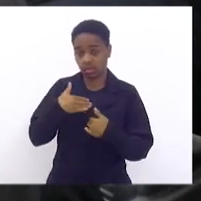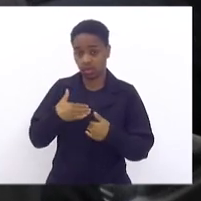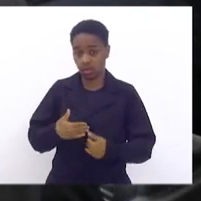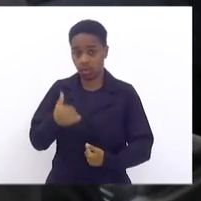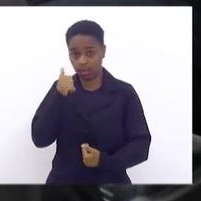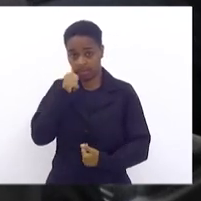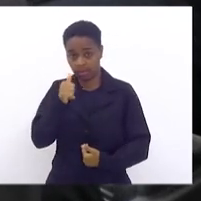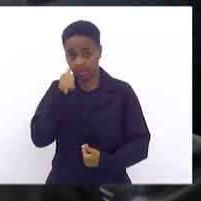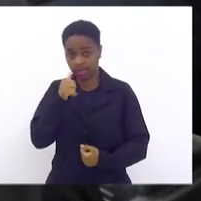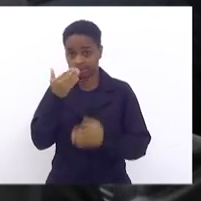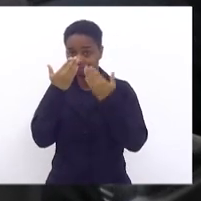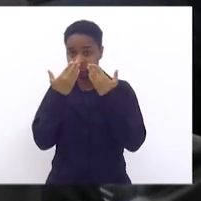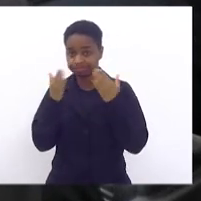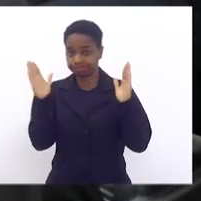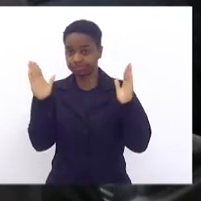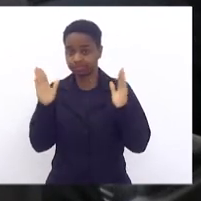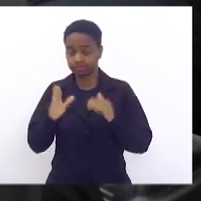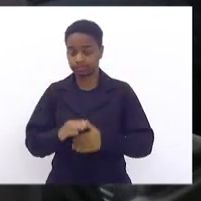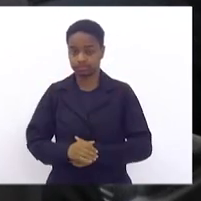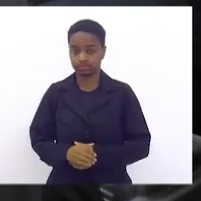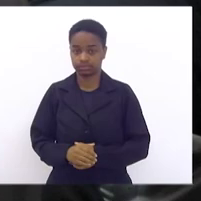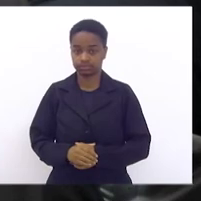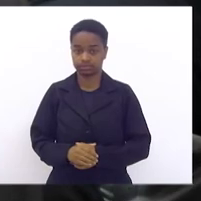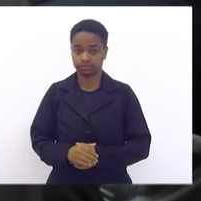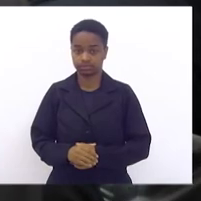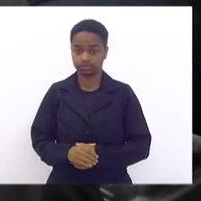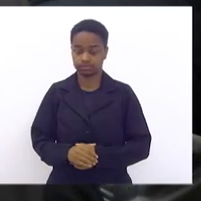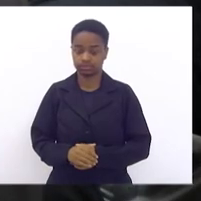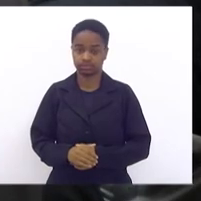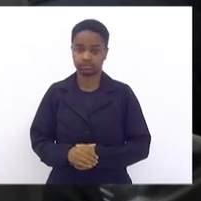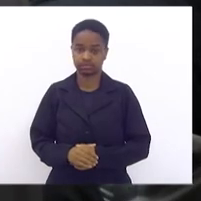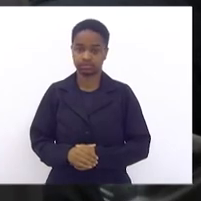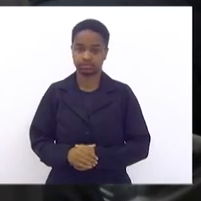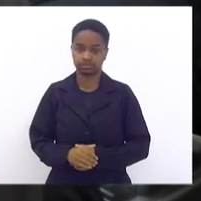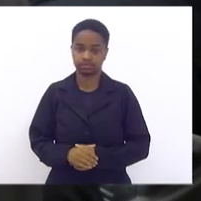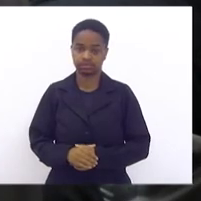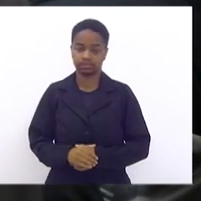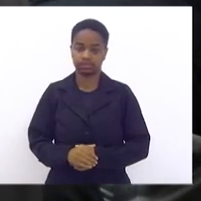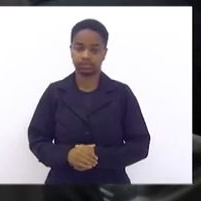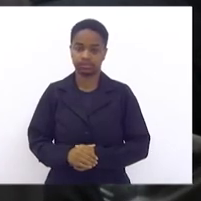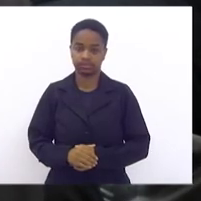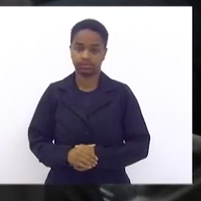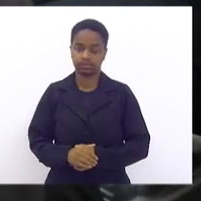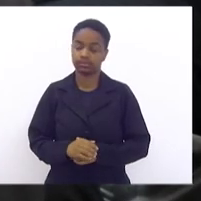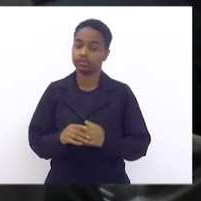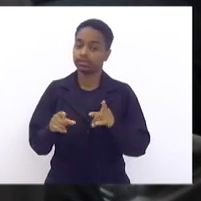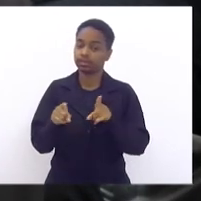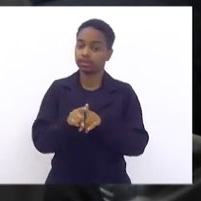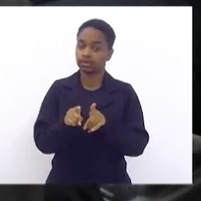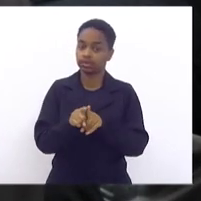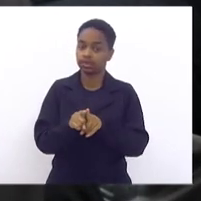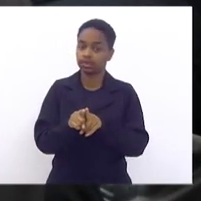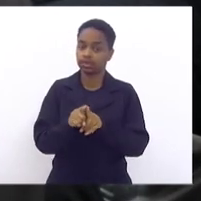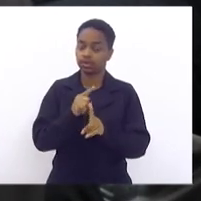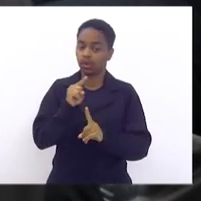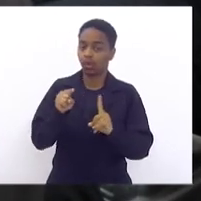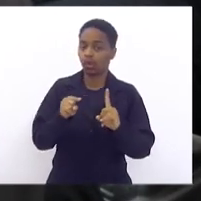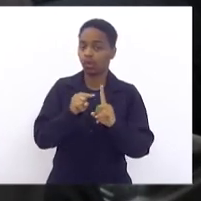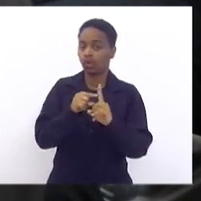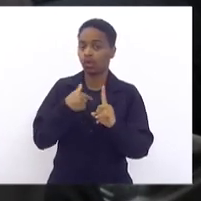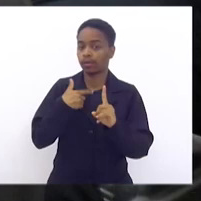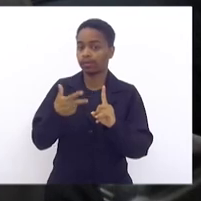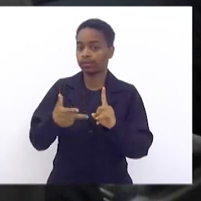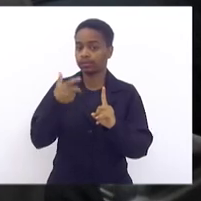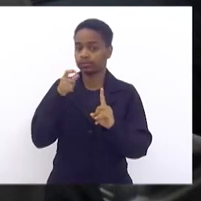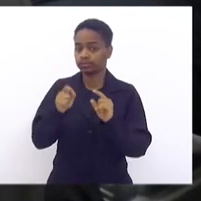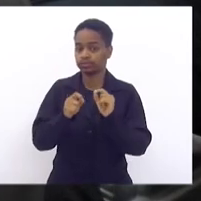ali, digamos assim, exposto, né? Também essa intenção, eu vejo, né,